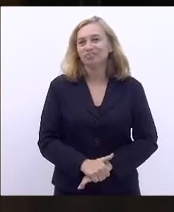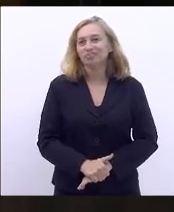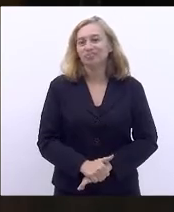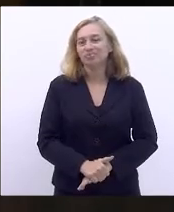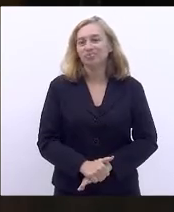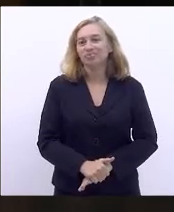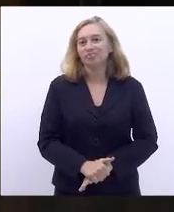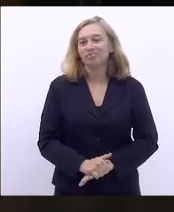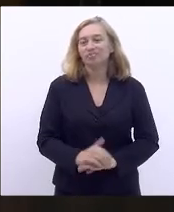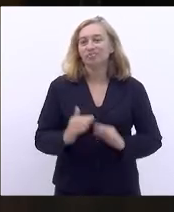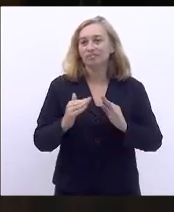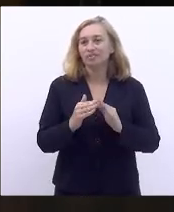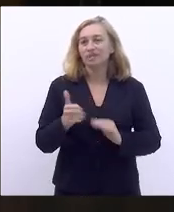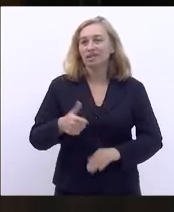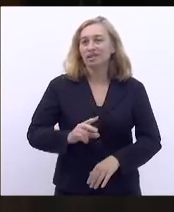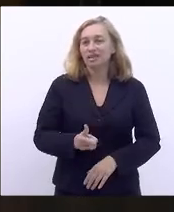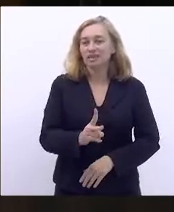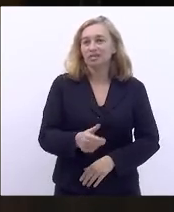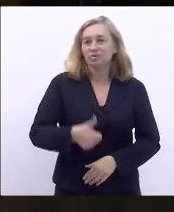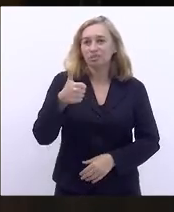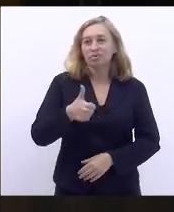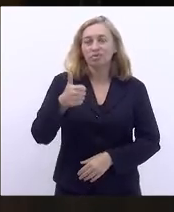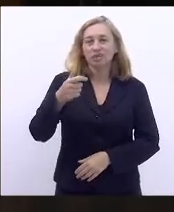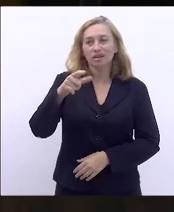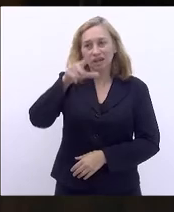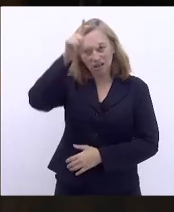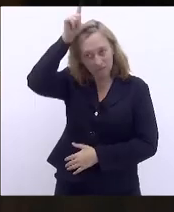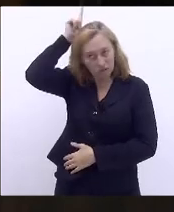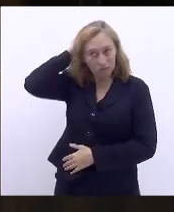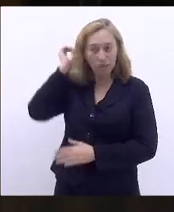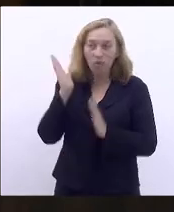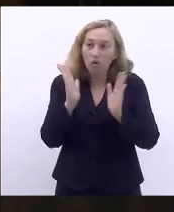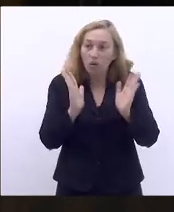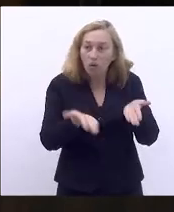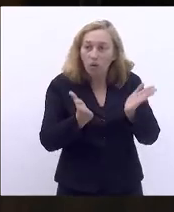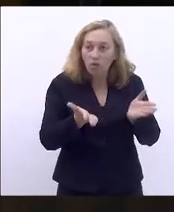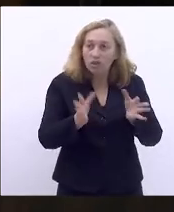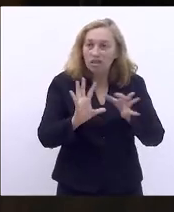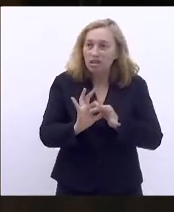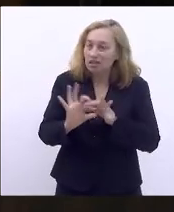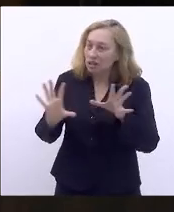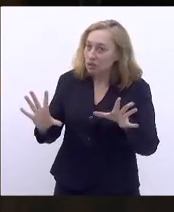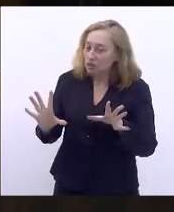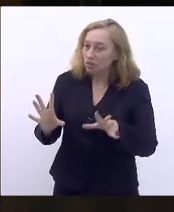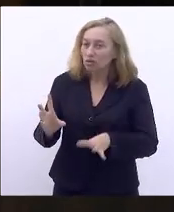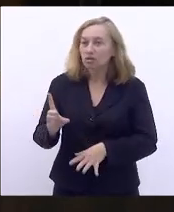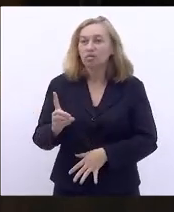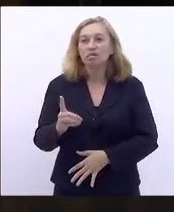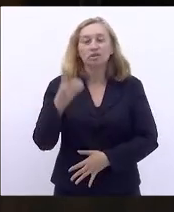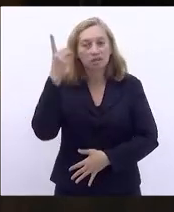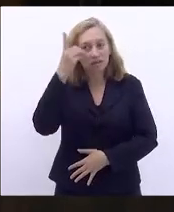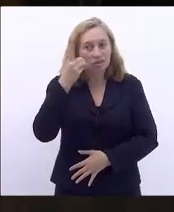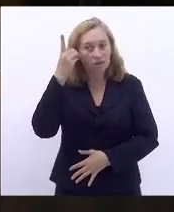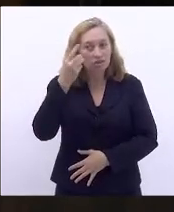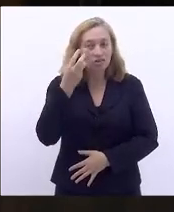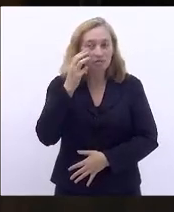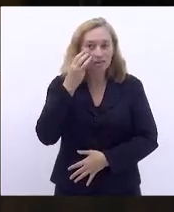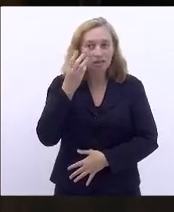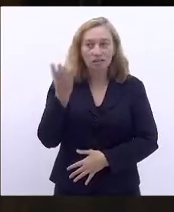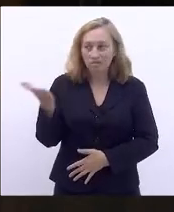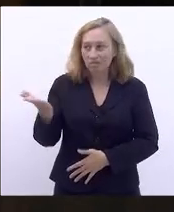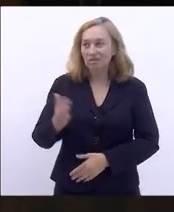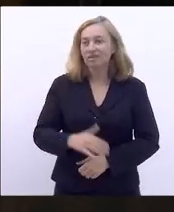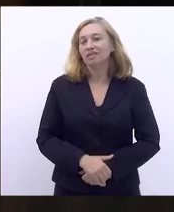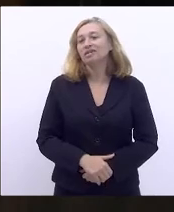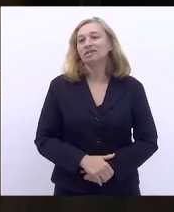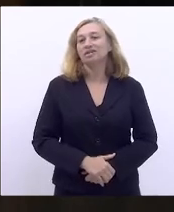historicamente nessa casa, sempre o primeiro é o Luiz Paulo. Hoje ele abriu mão da fala e nós teremos o